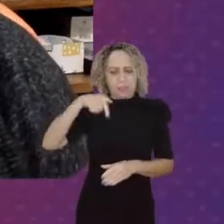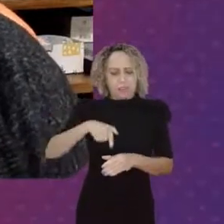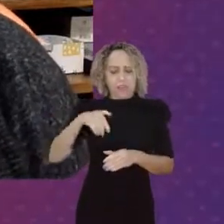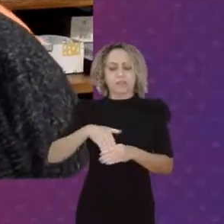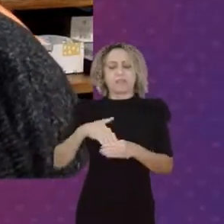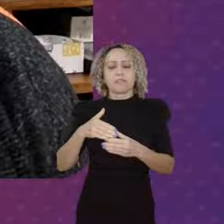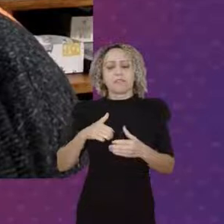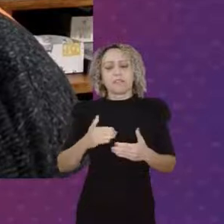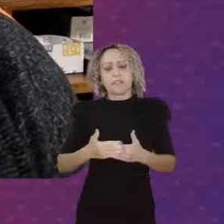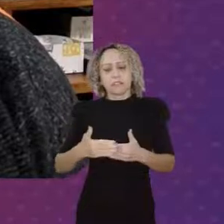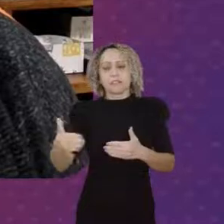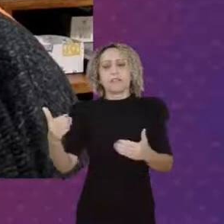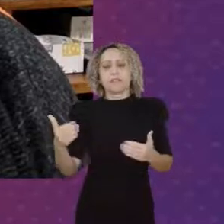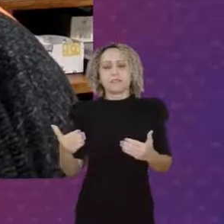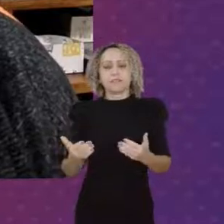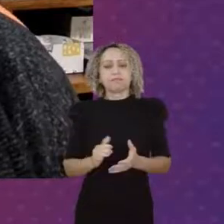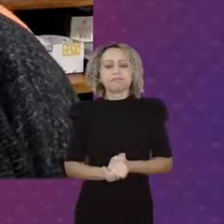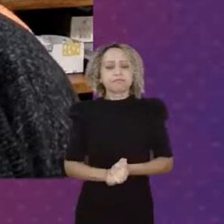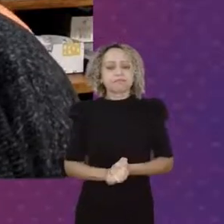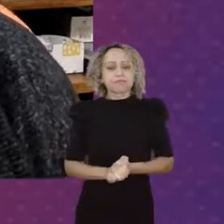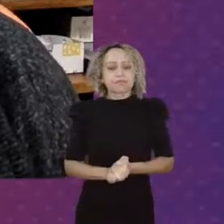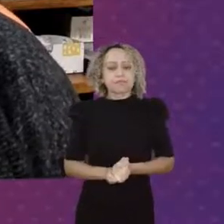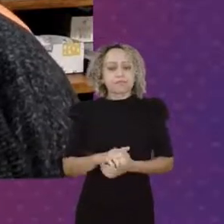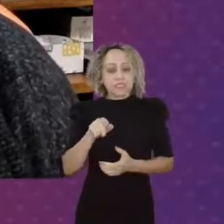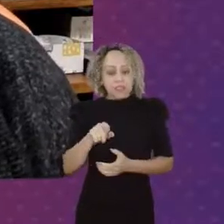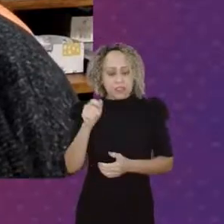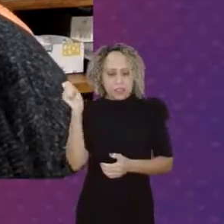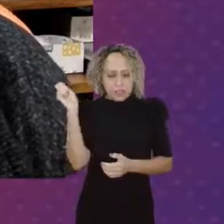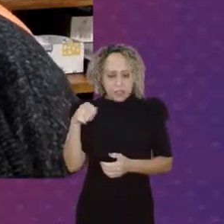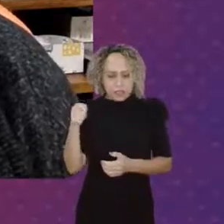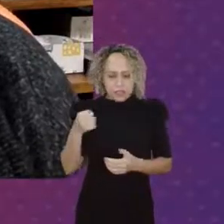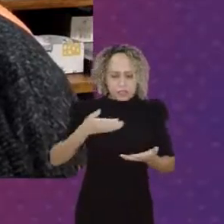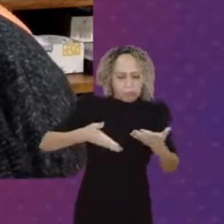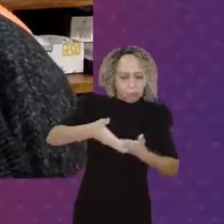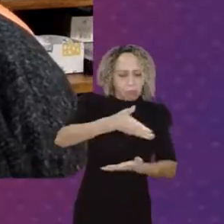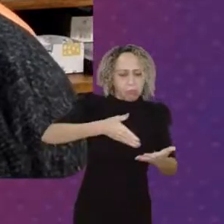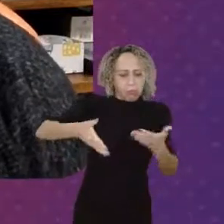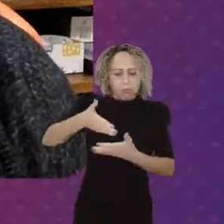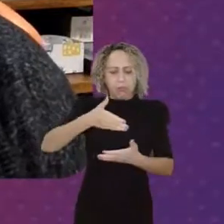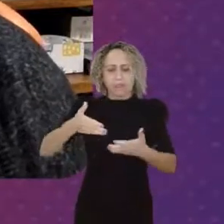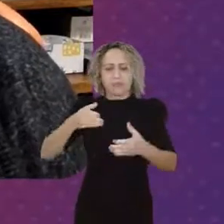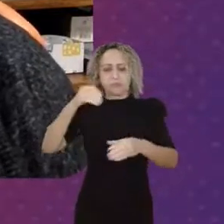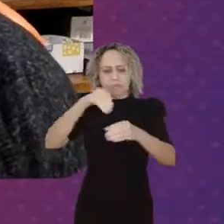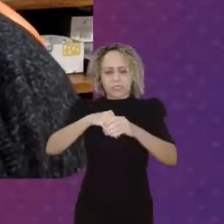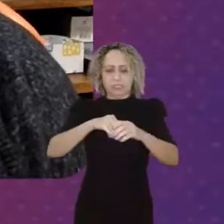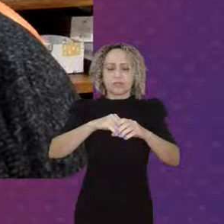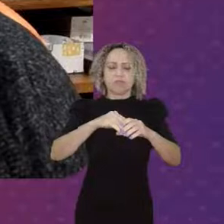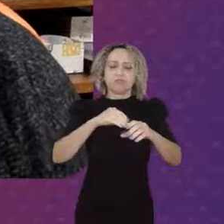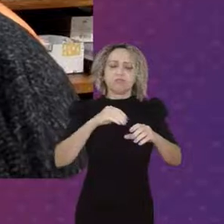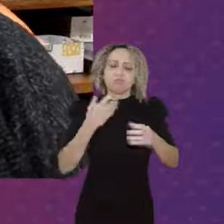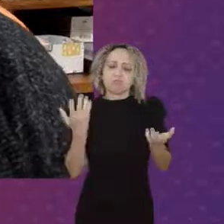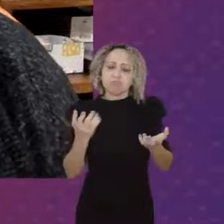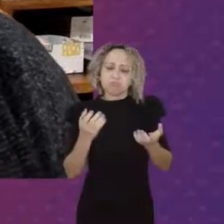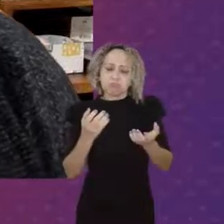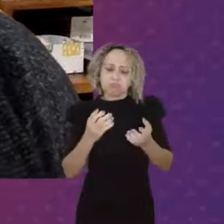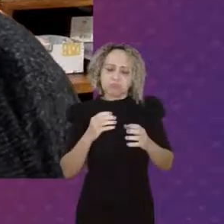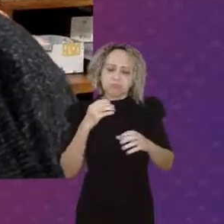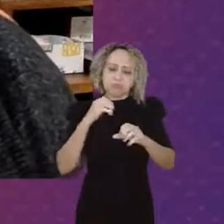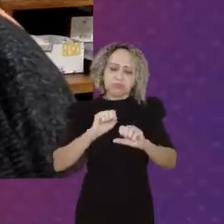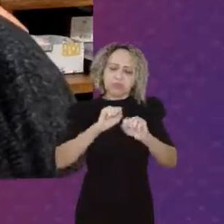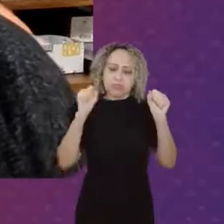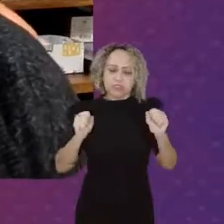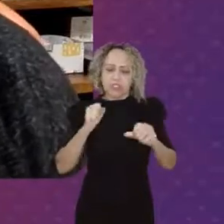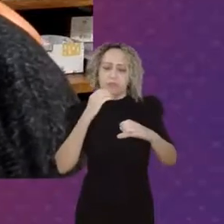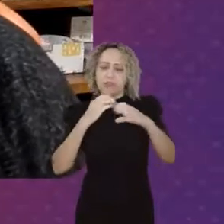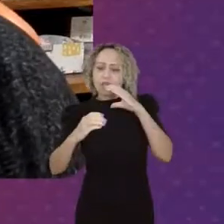eleições, e que precisa, né, se relacionar com os meios de comunicação, não só